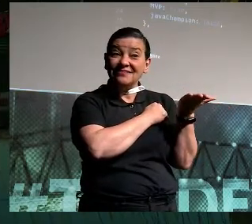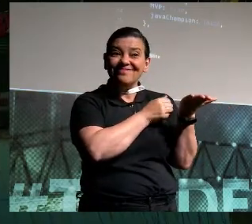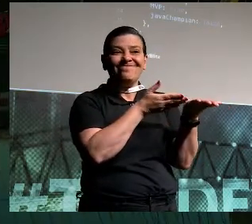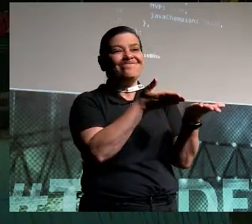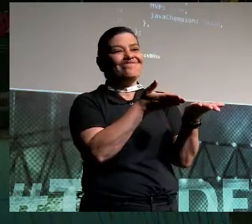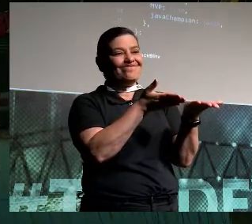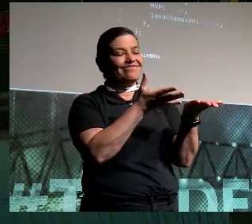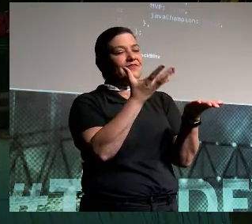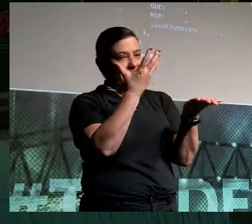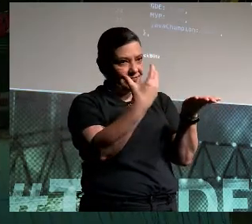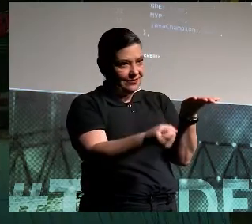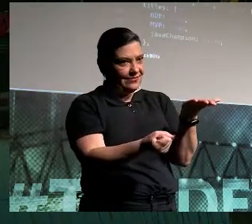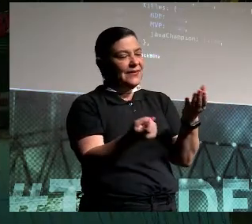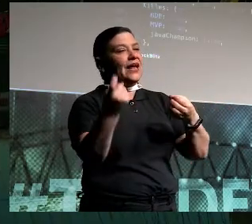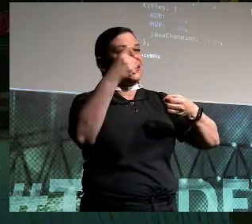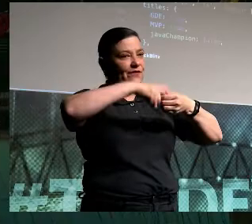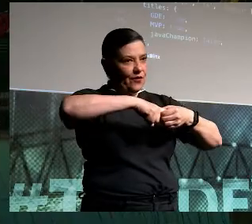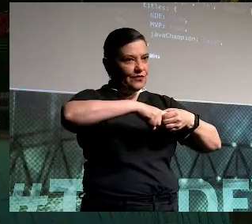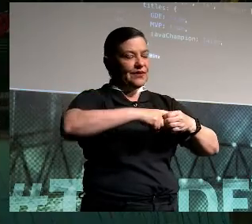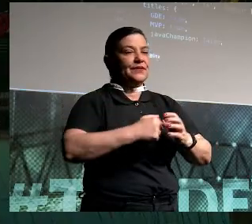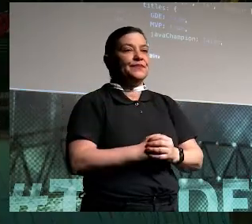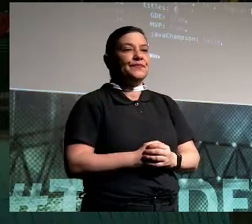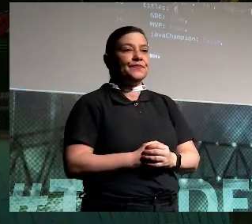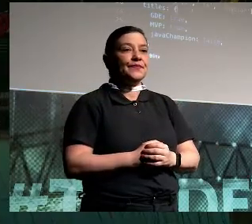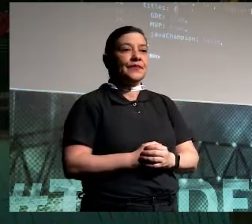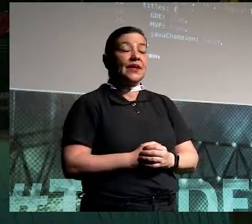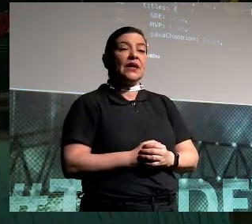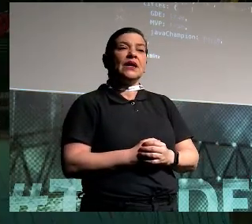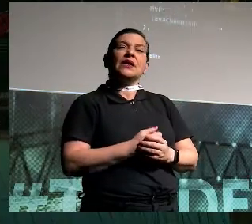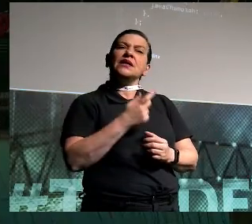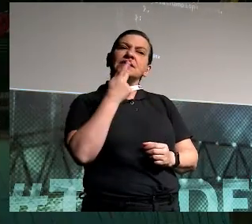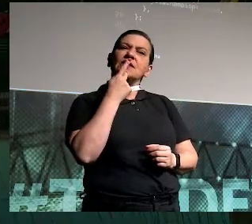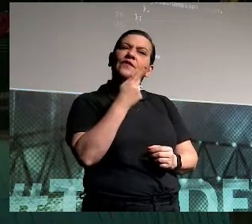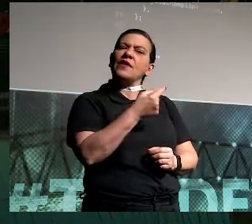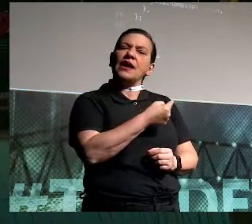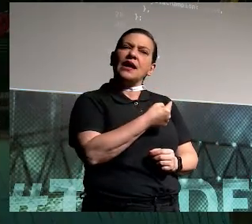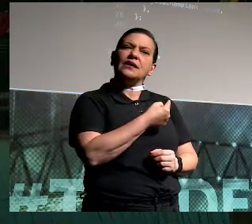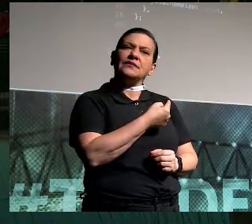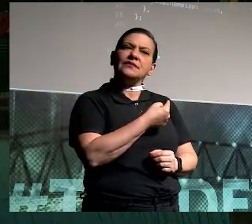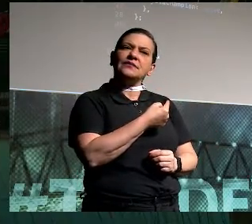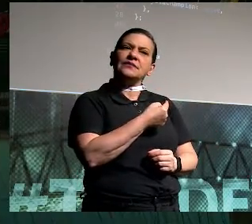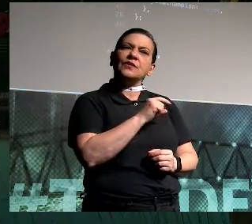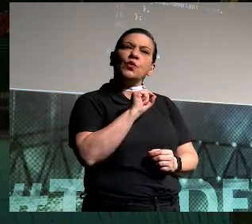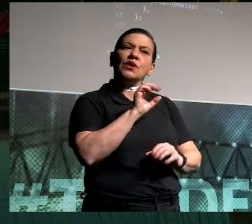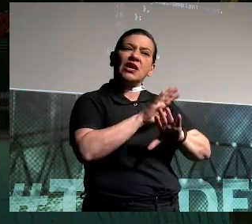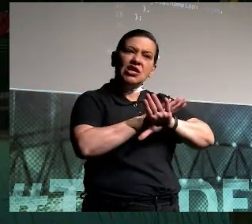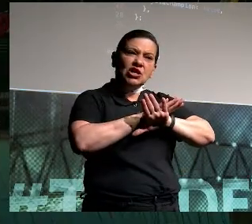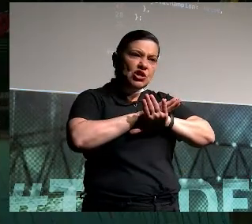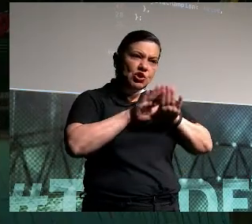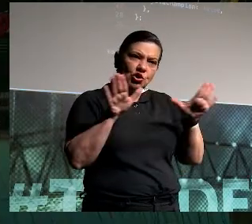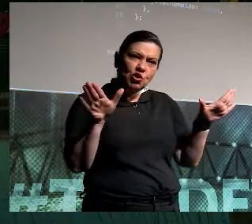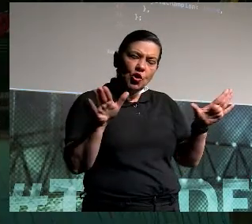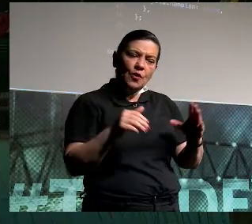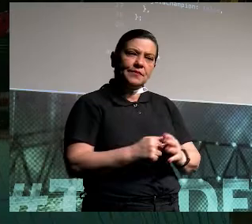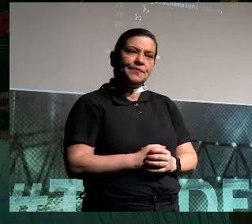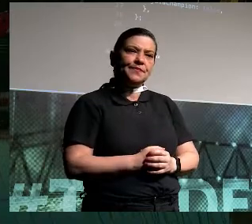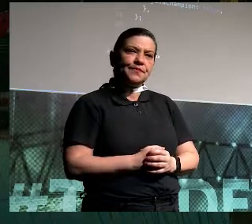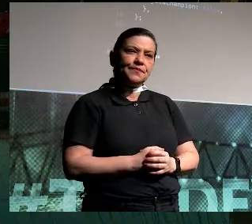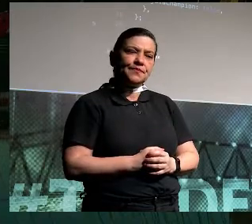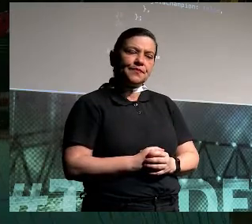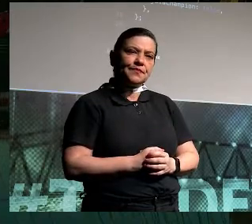ele já aceita. Vamos voltar. Se eu falar que esse cara aqui, ó, ele não é só